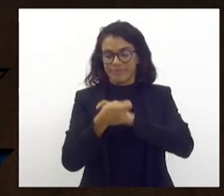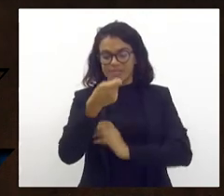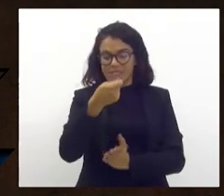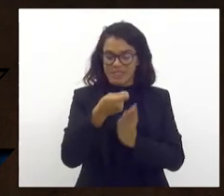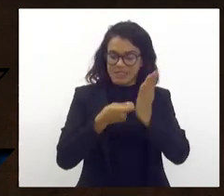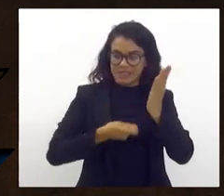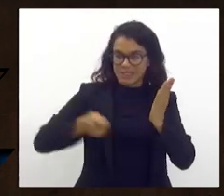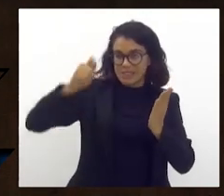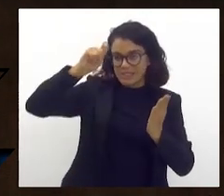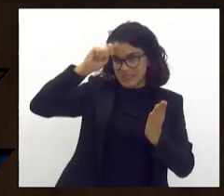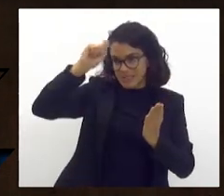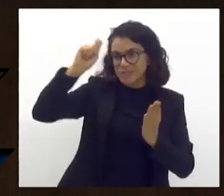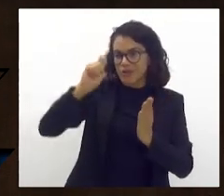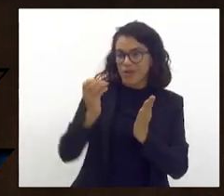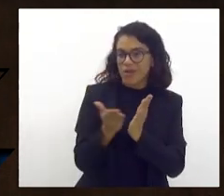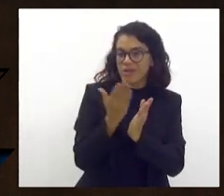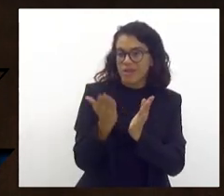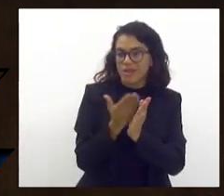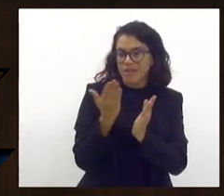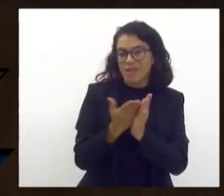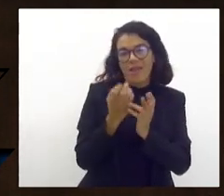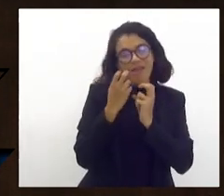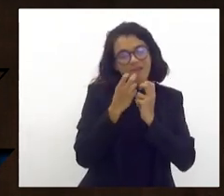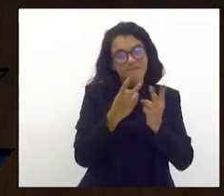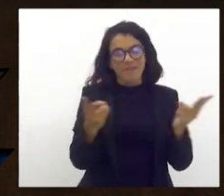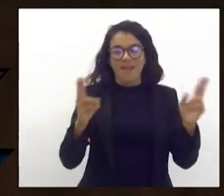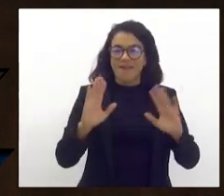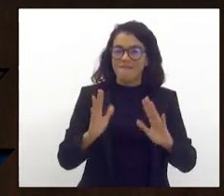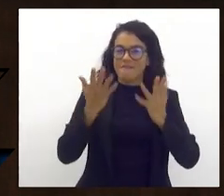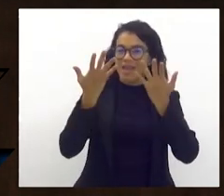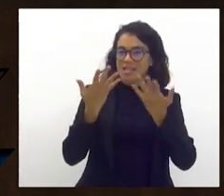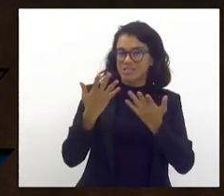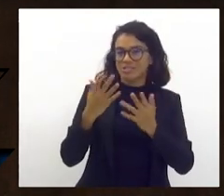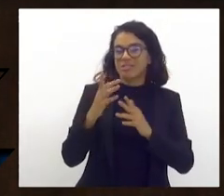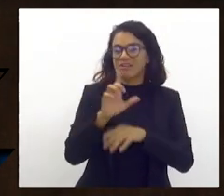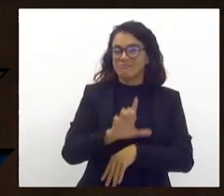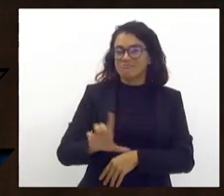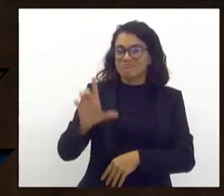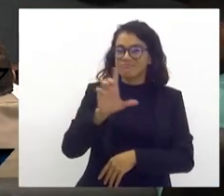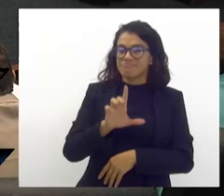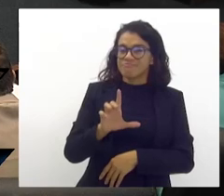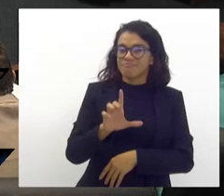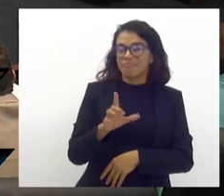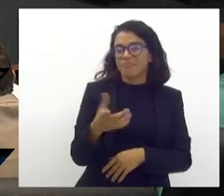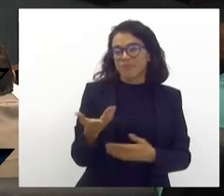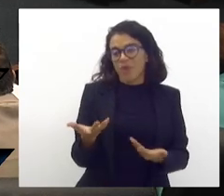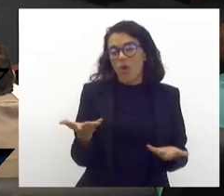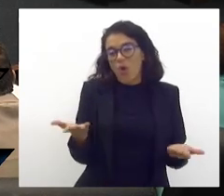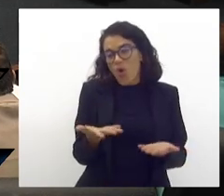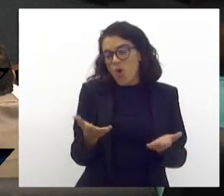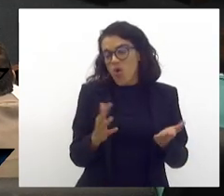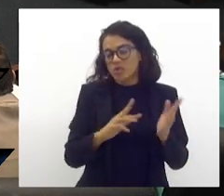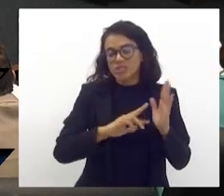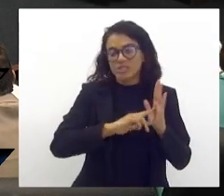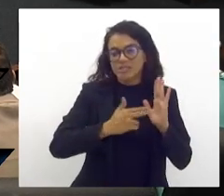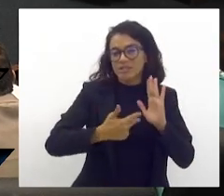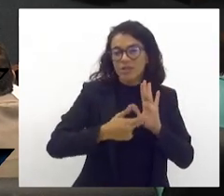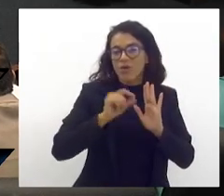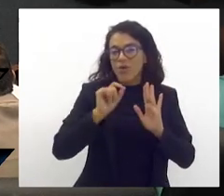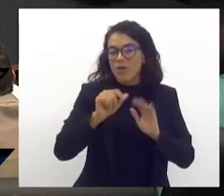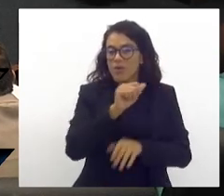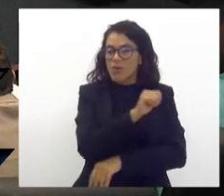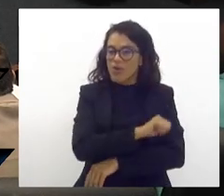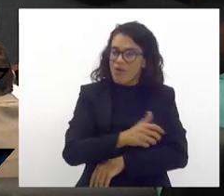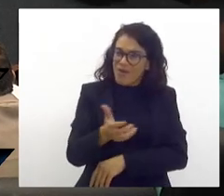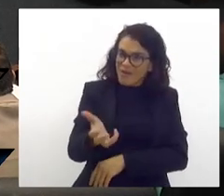que possamos ver essa festa literária das periferias como algo que hoje representa um Rio de Janeiro que